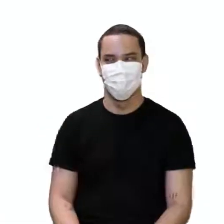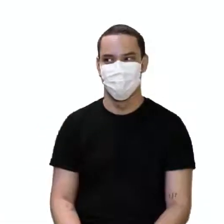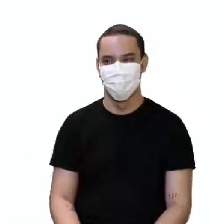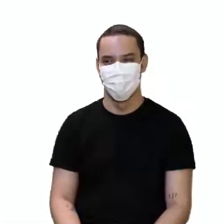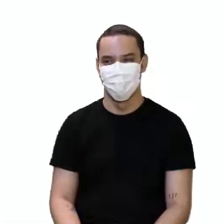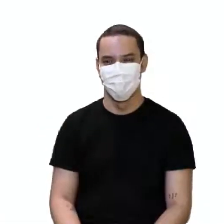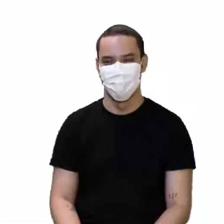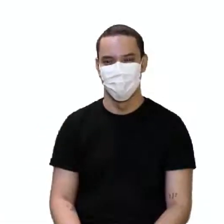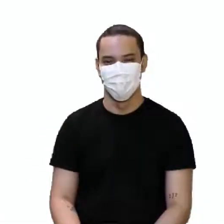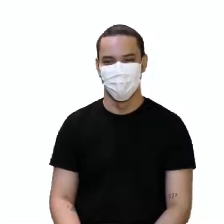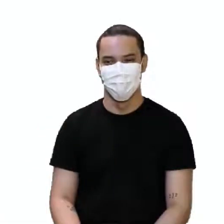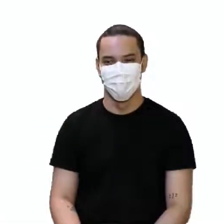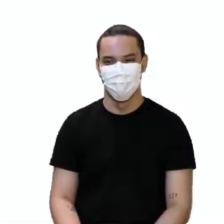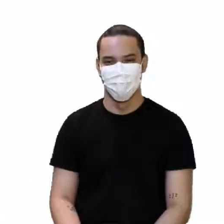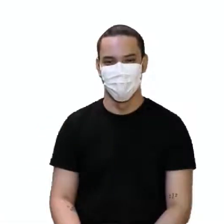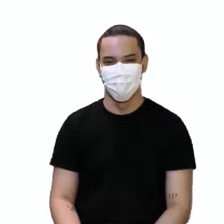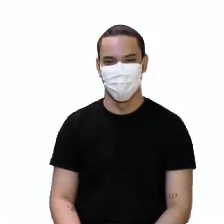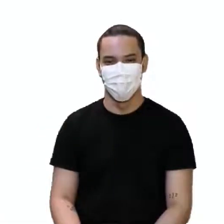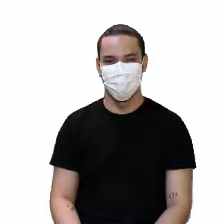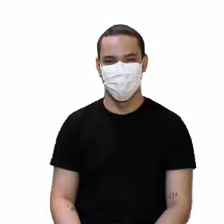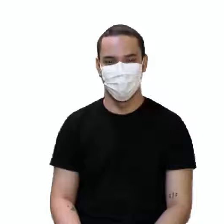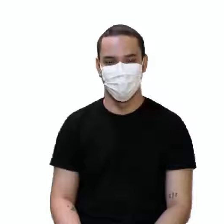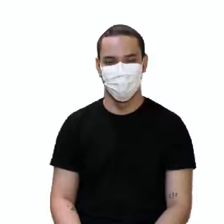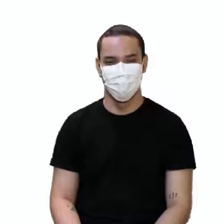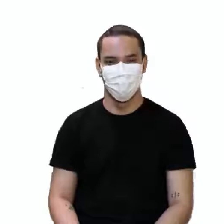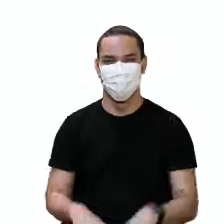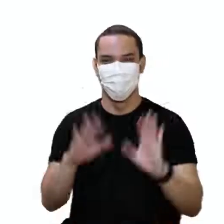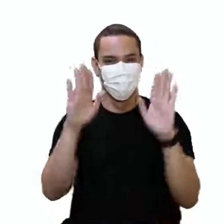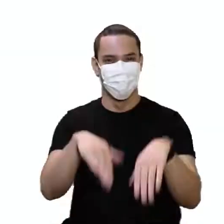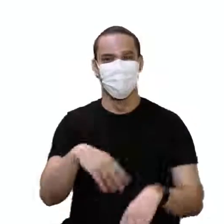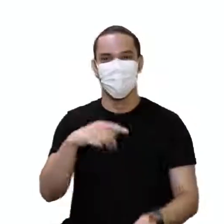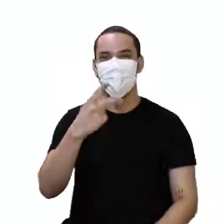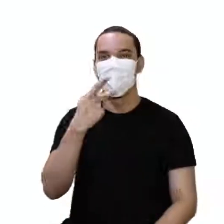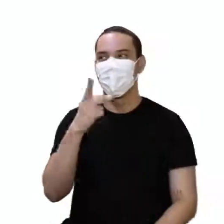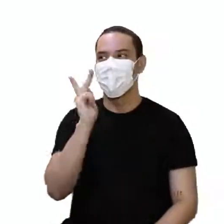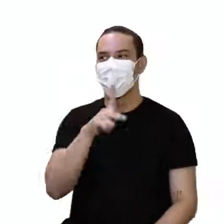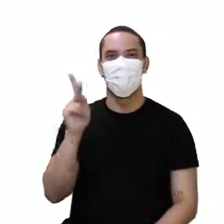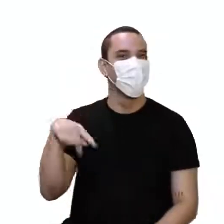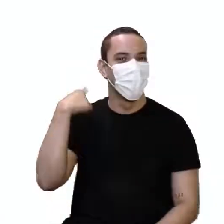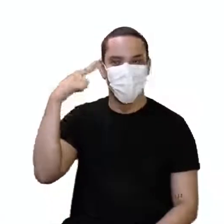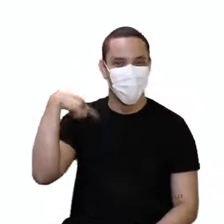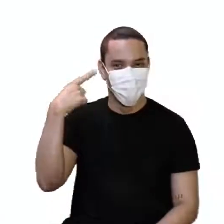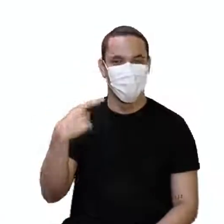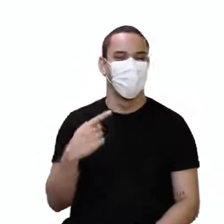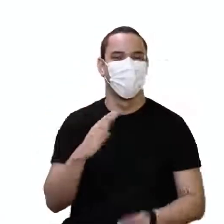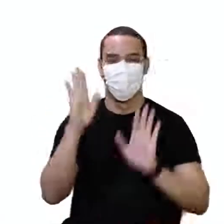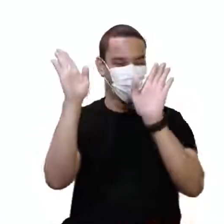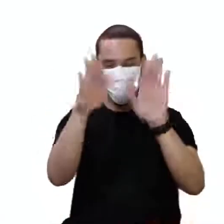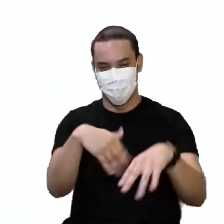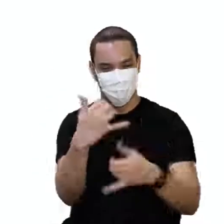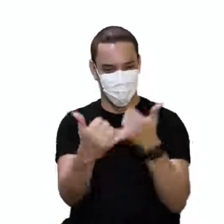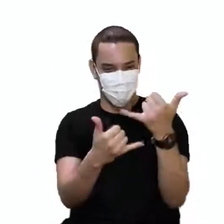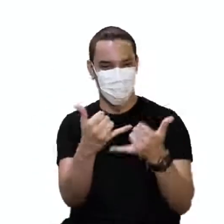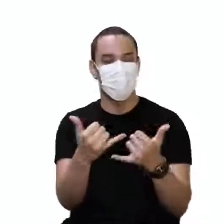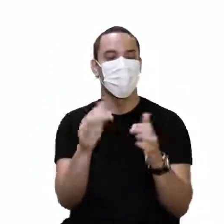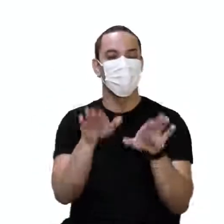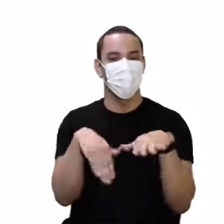Tá. O povo vou deixar pra você, é doida. Ó, o